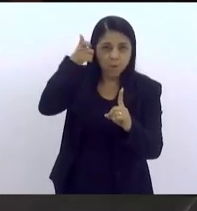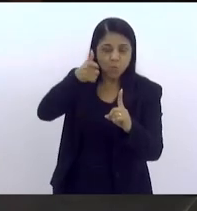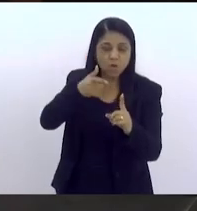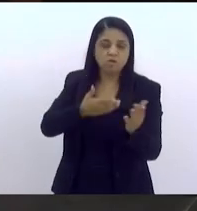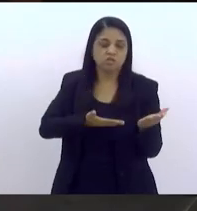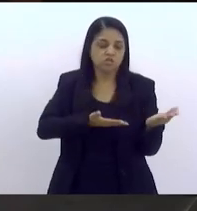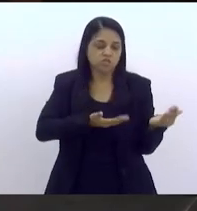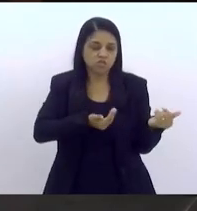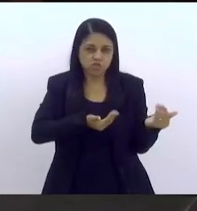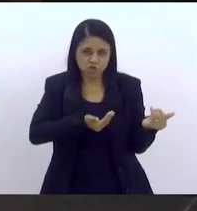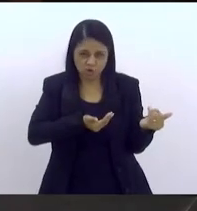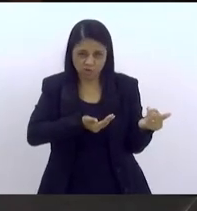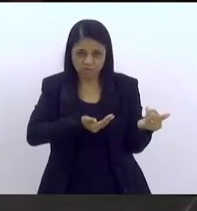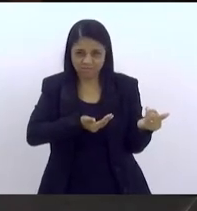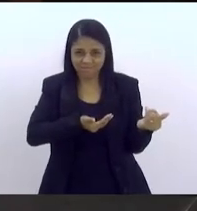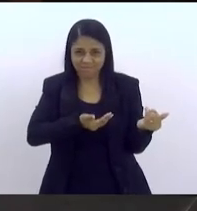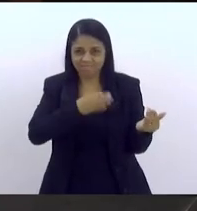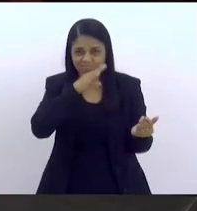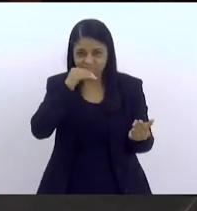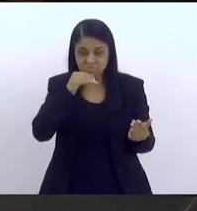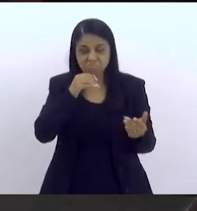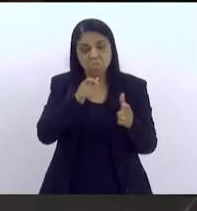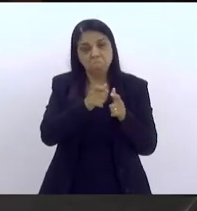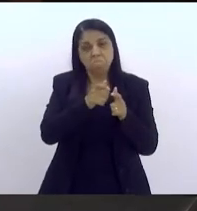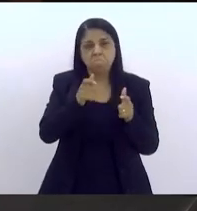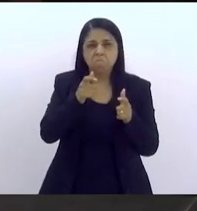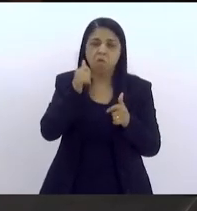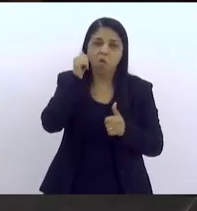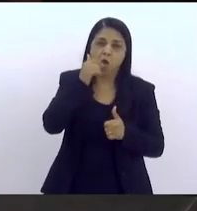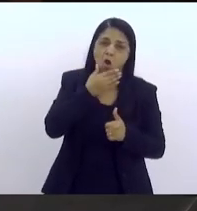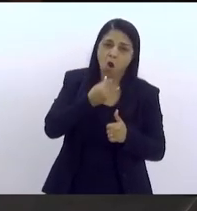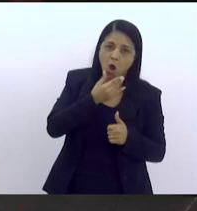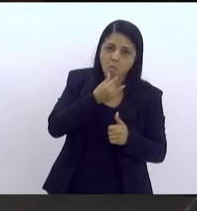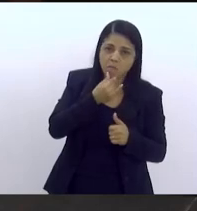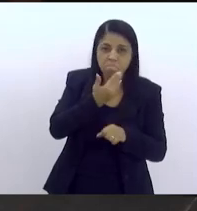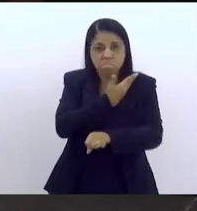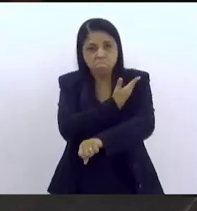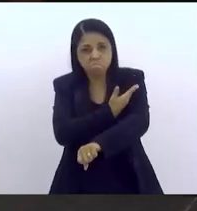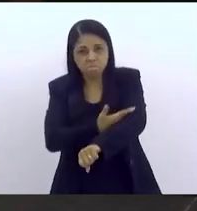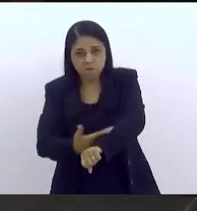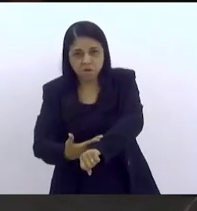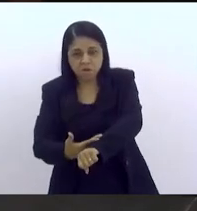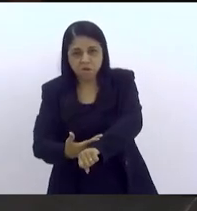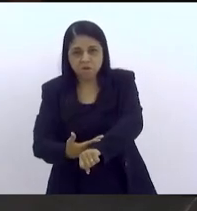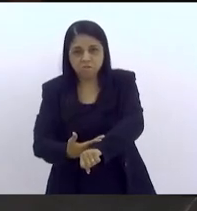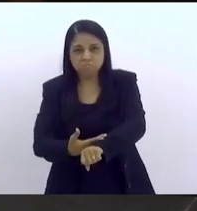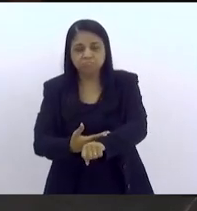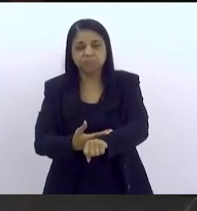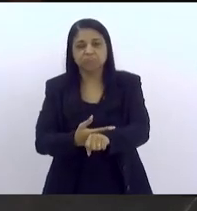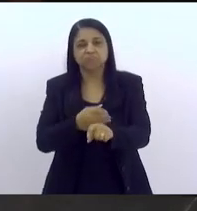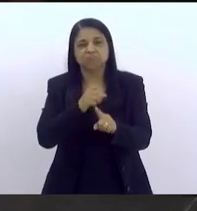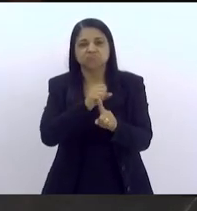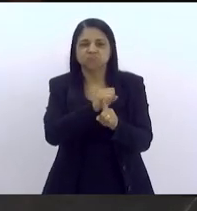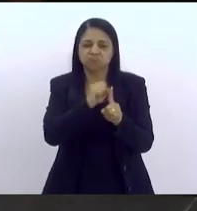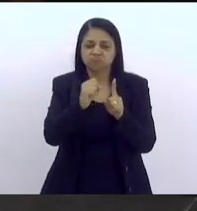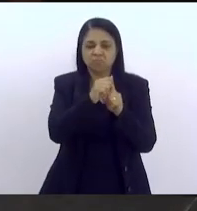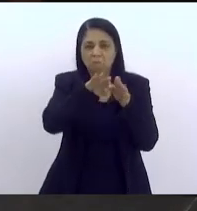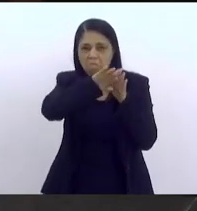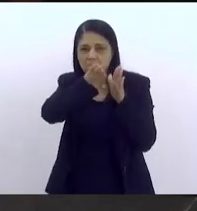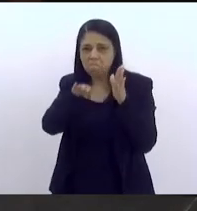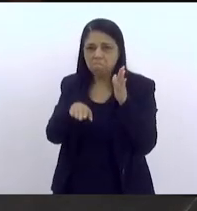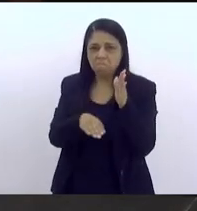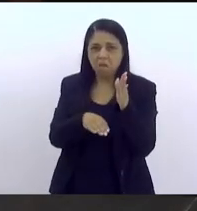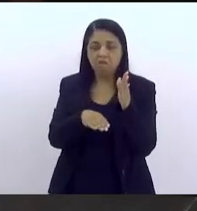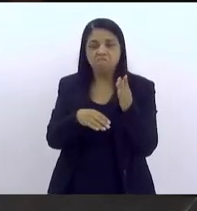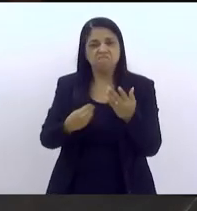são jovens a maioria do sexo masculino brancos com baixa sociabilidade pouca vivência